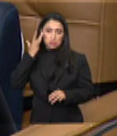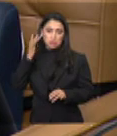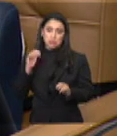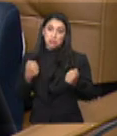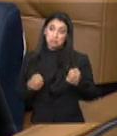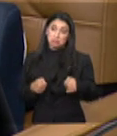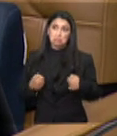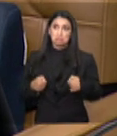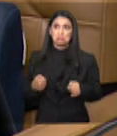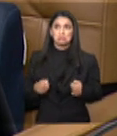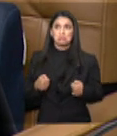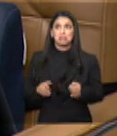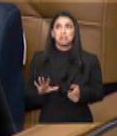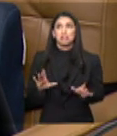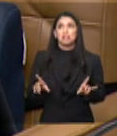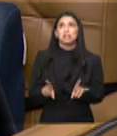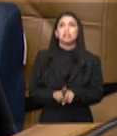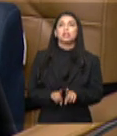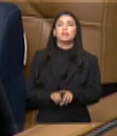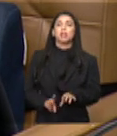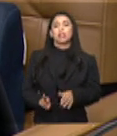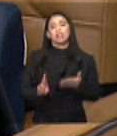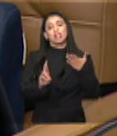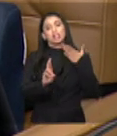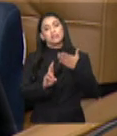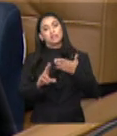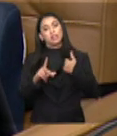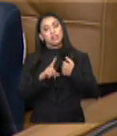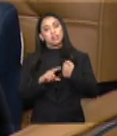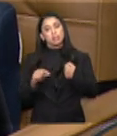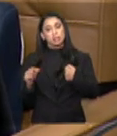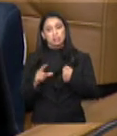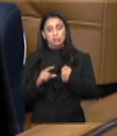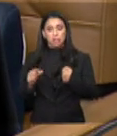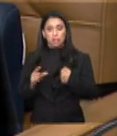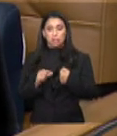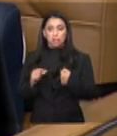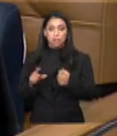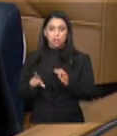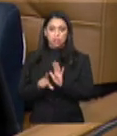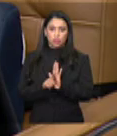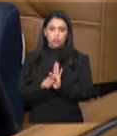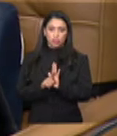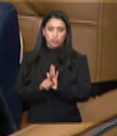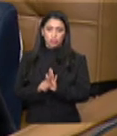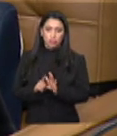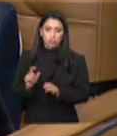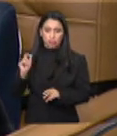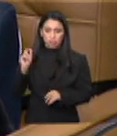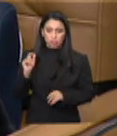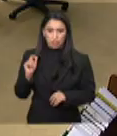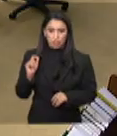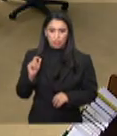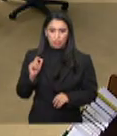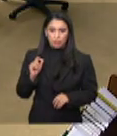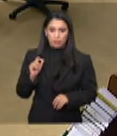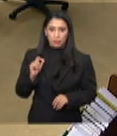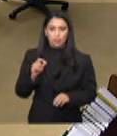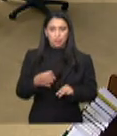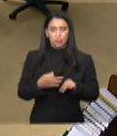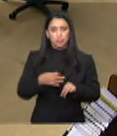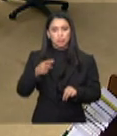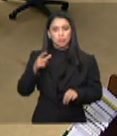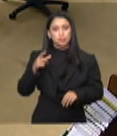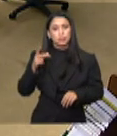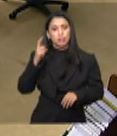também referência a este artigo da nossa lei especial. Ministro Lewandowski, pois não. Excelência, me permite uma parte.